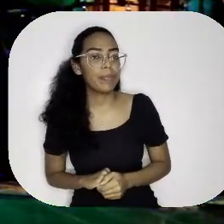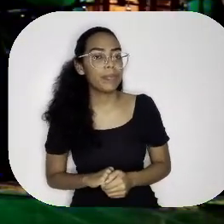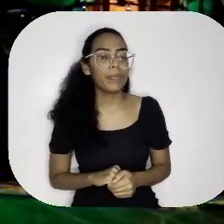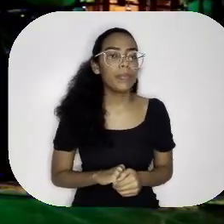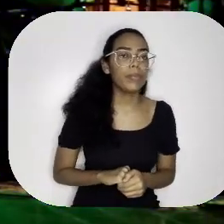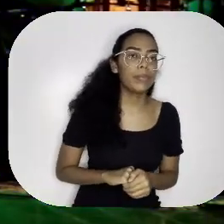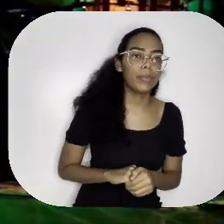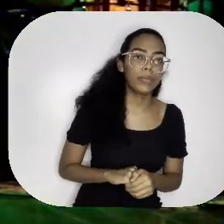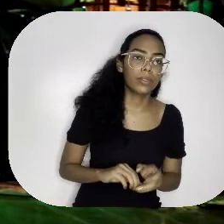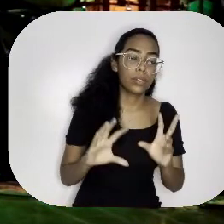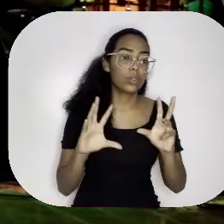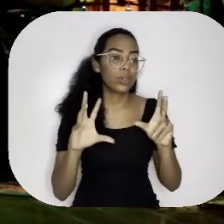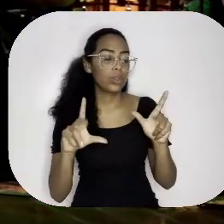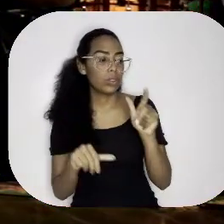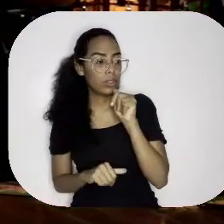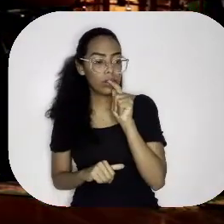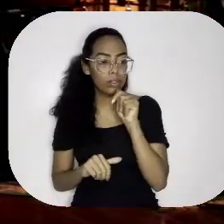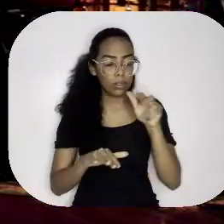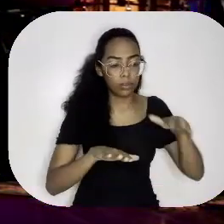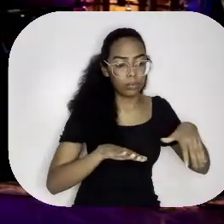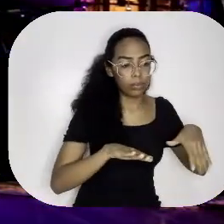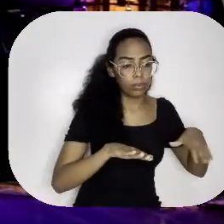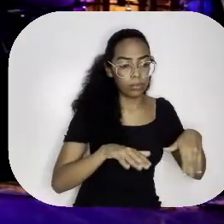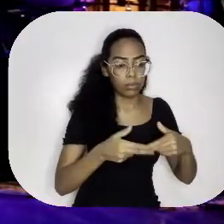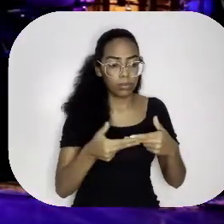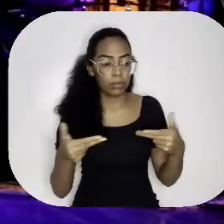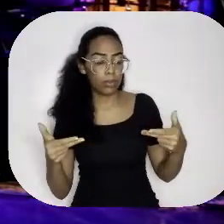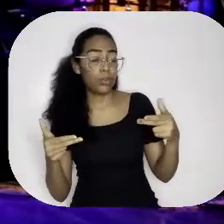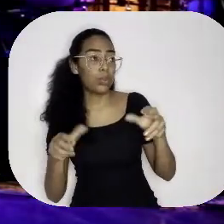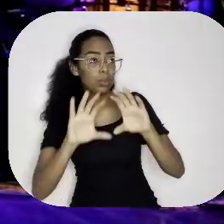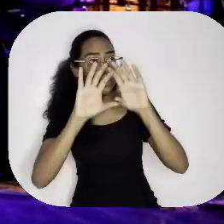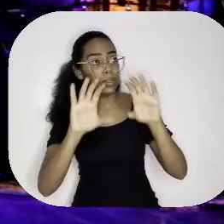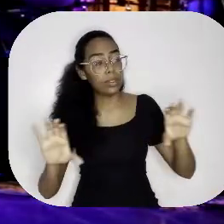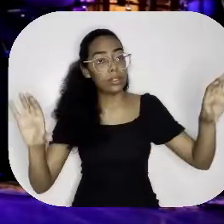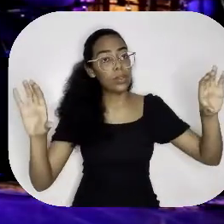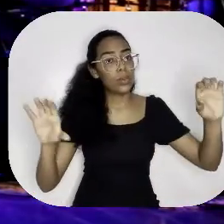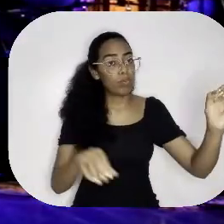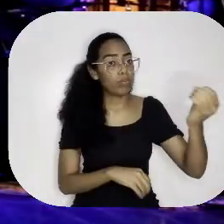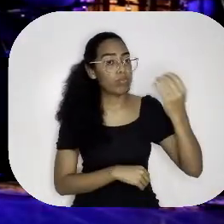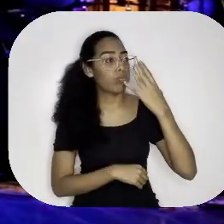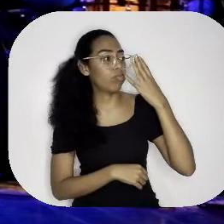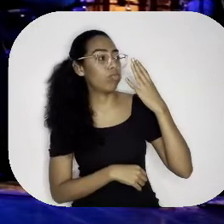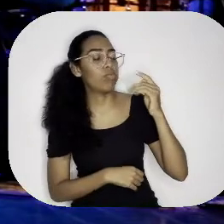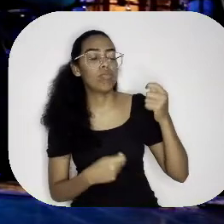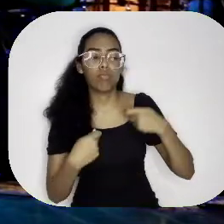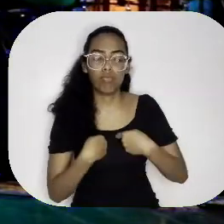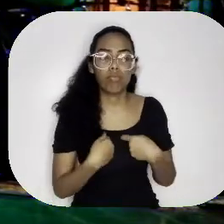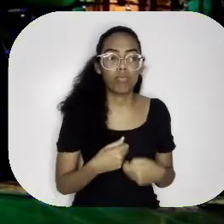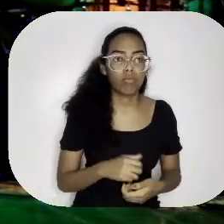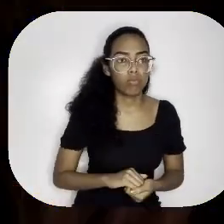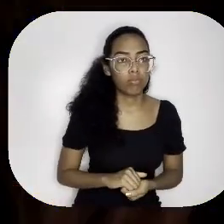é a mar, do mar ao sertão, da terra ao luar, do batuque a canção.